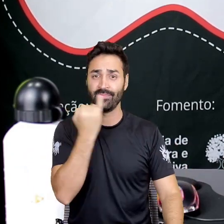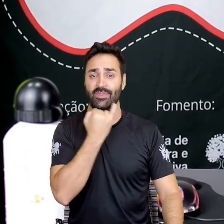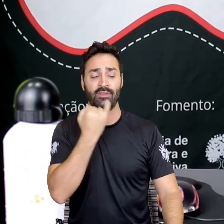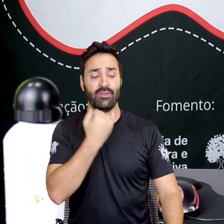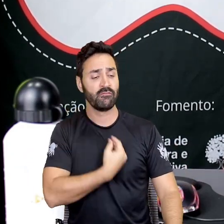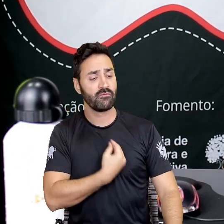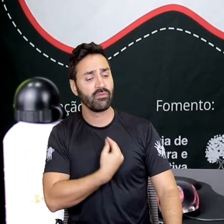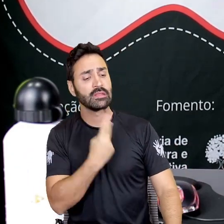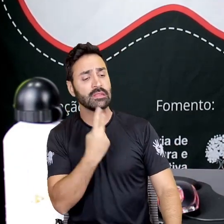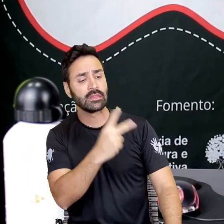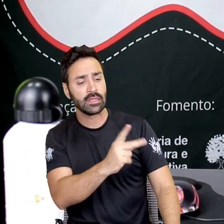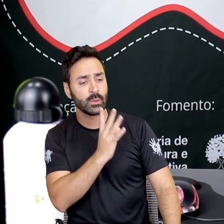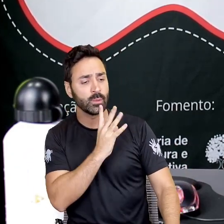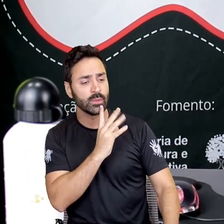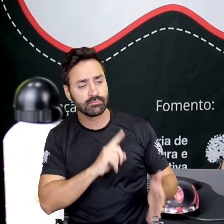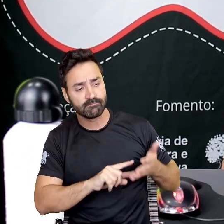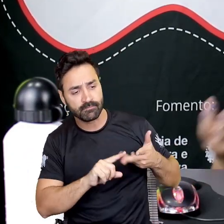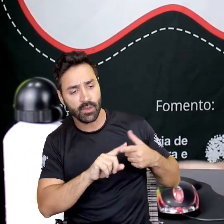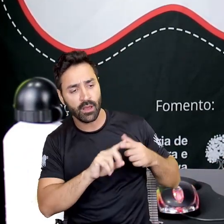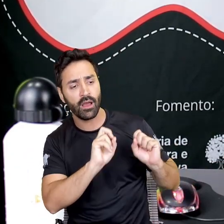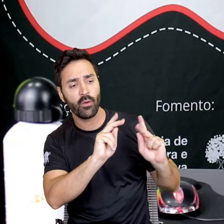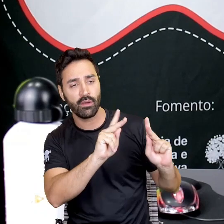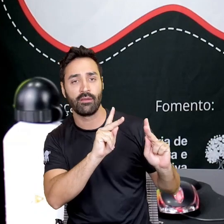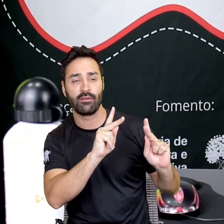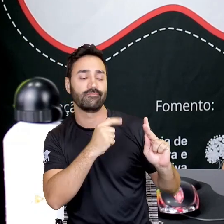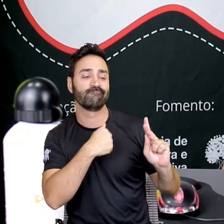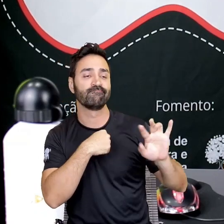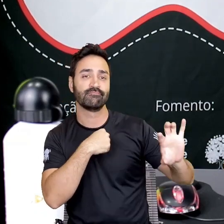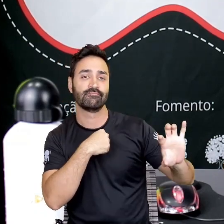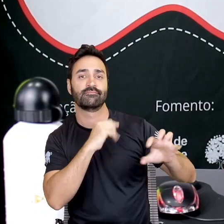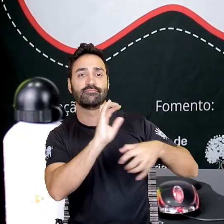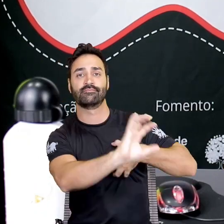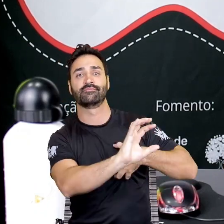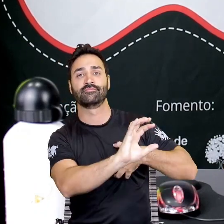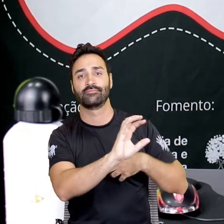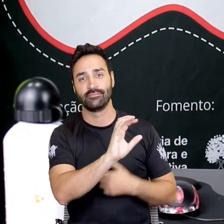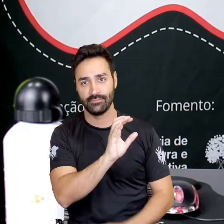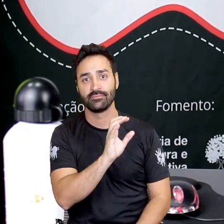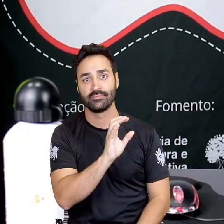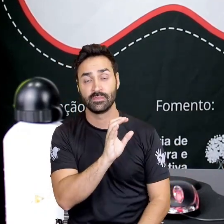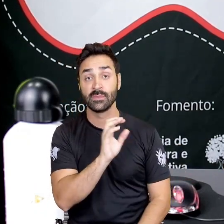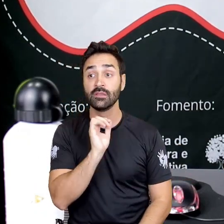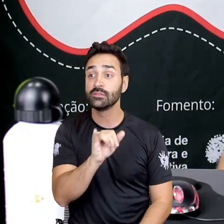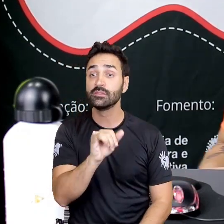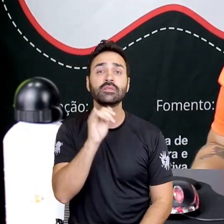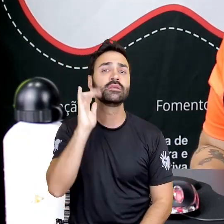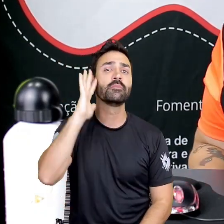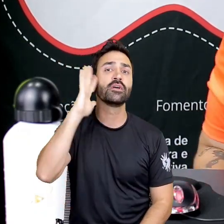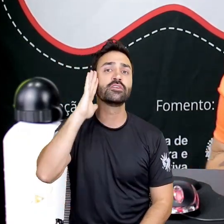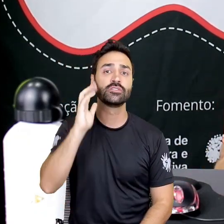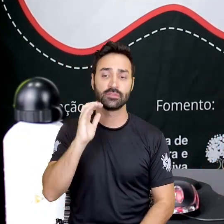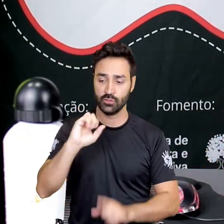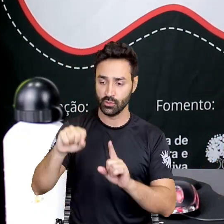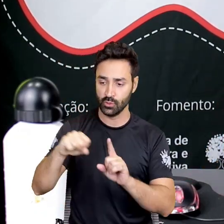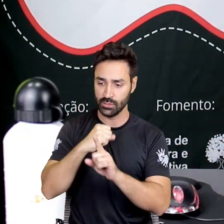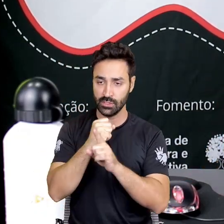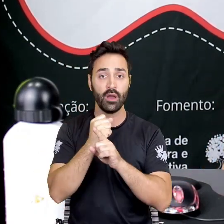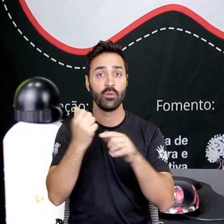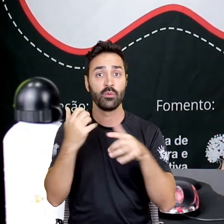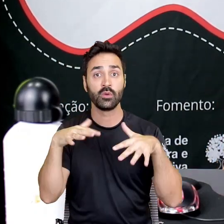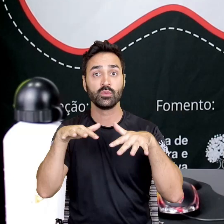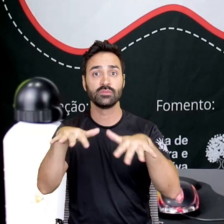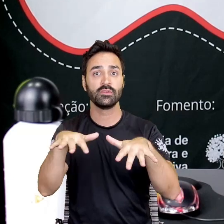tentar resolver um problema que não deveria existir, porque se a gente realmente tivesse uma sociedade inclusiva, essas barreiras